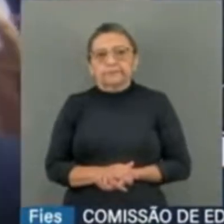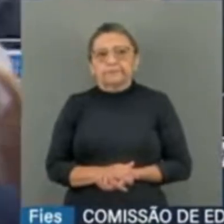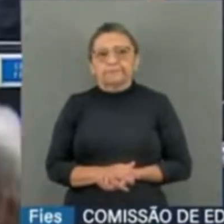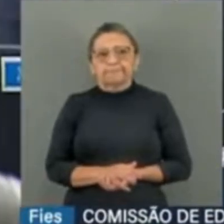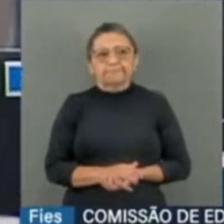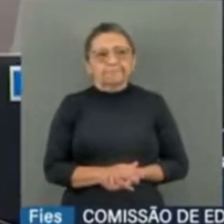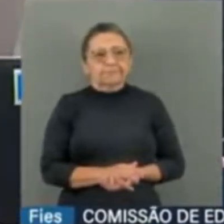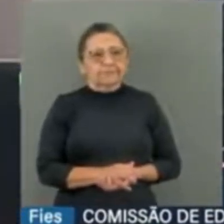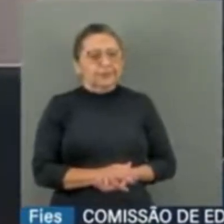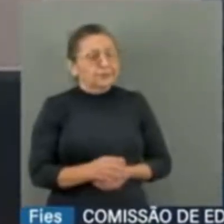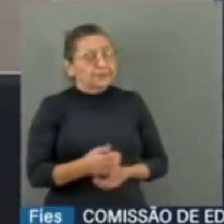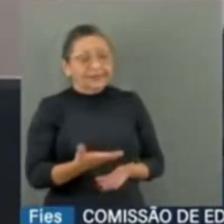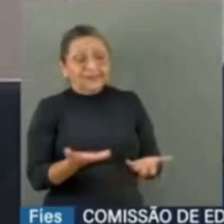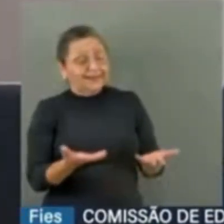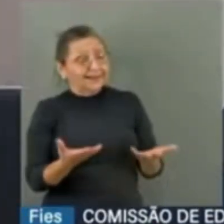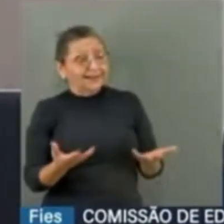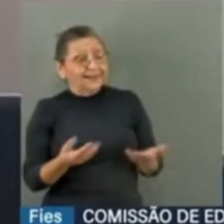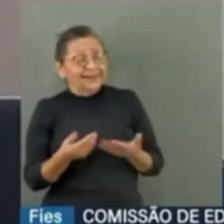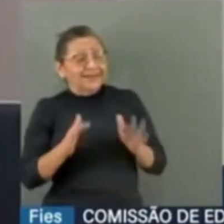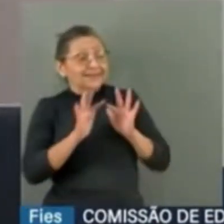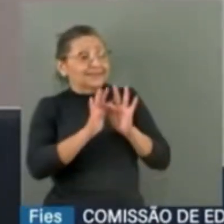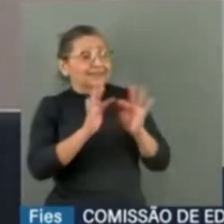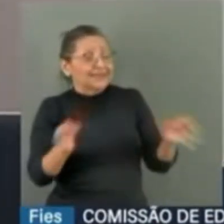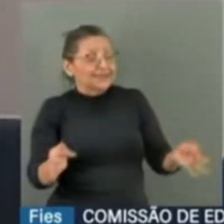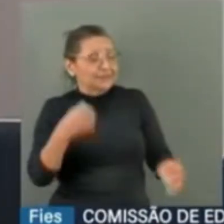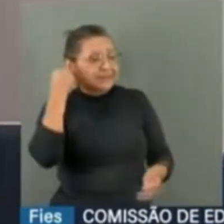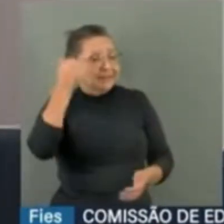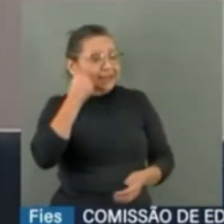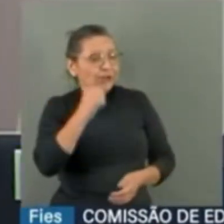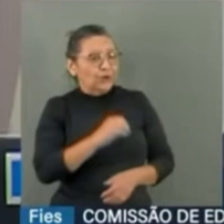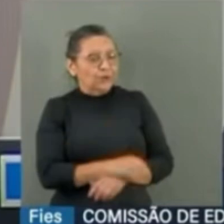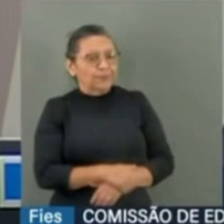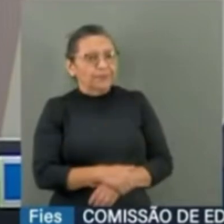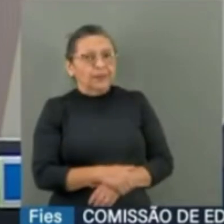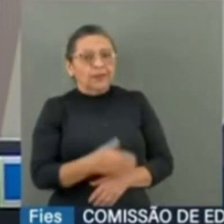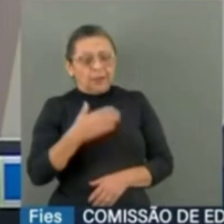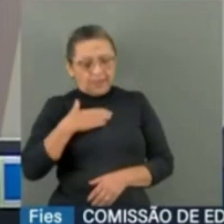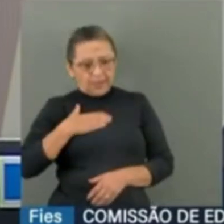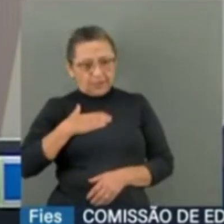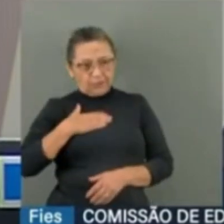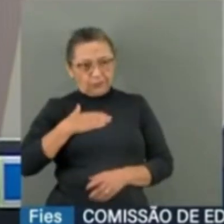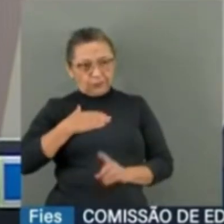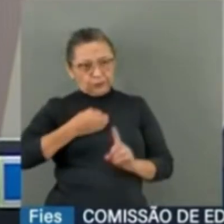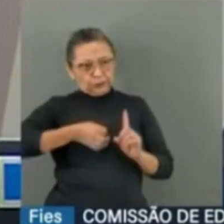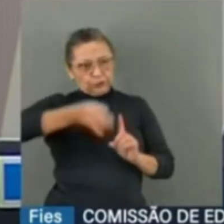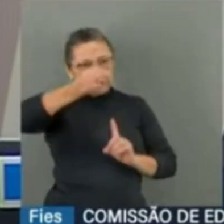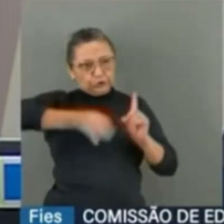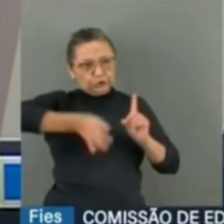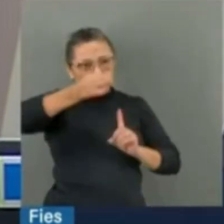É muito simples, senador. Como jurista, eu estou